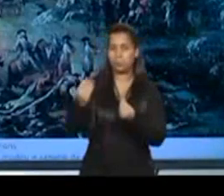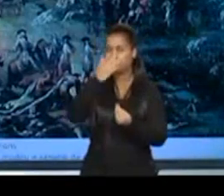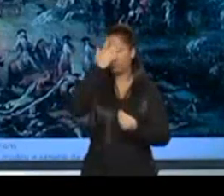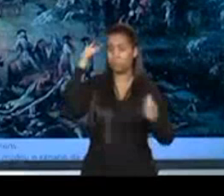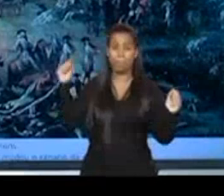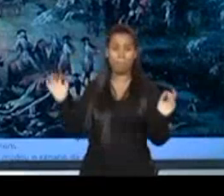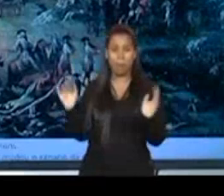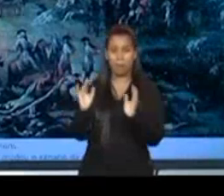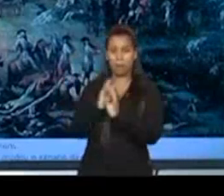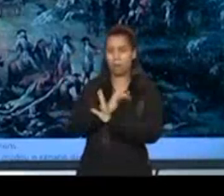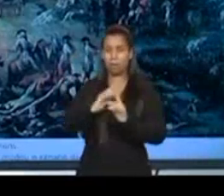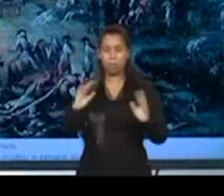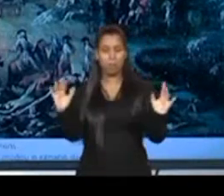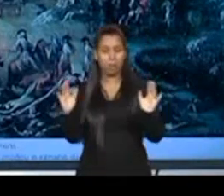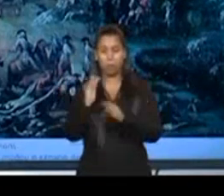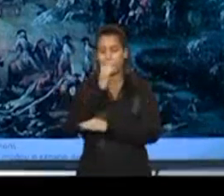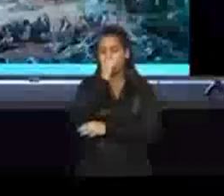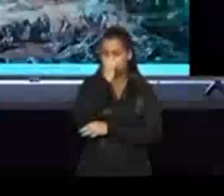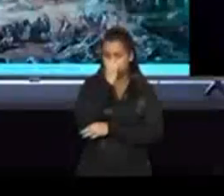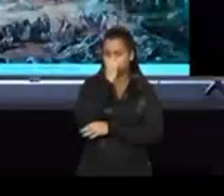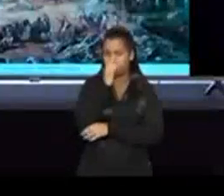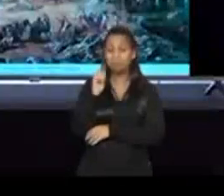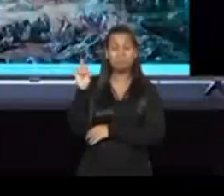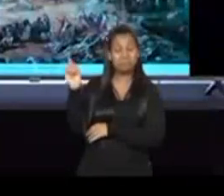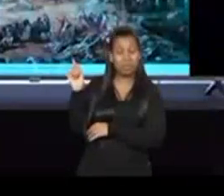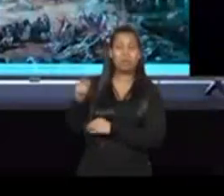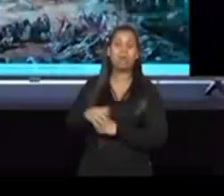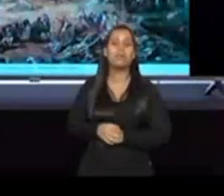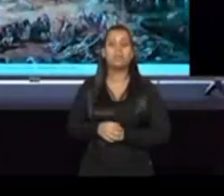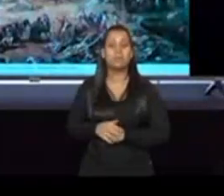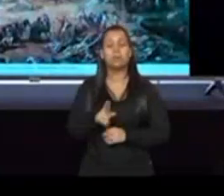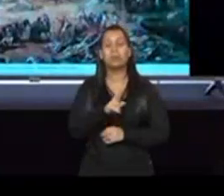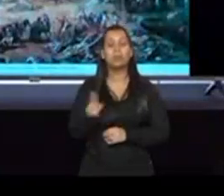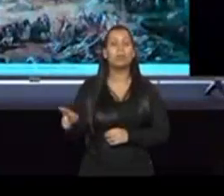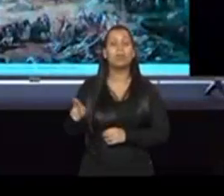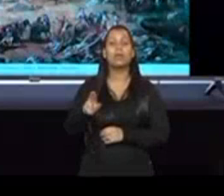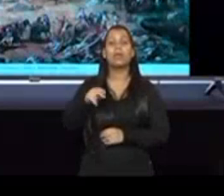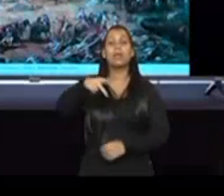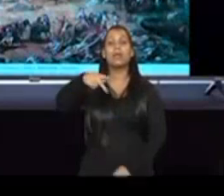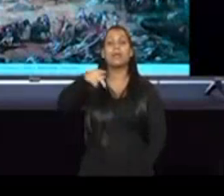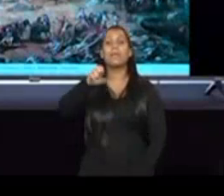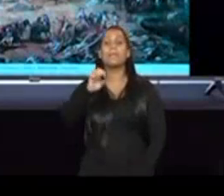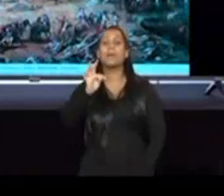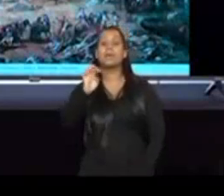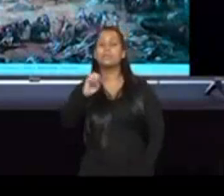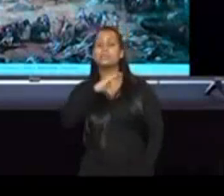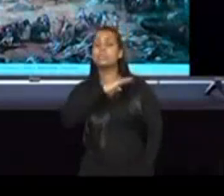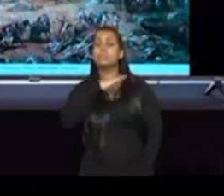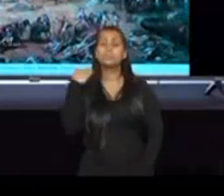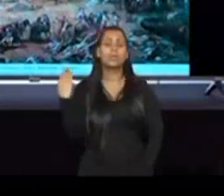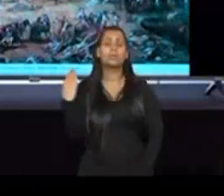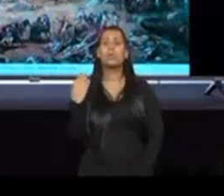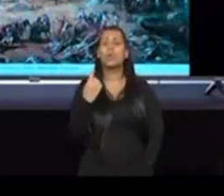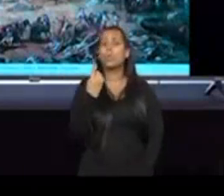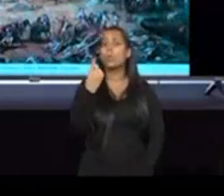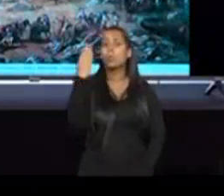muita aglomeração de pessoas ali. Essa peste negra, que na verdade é chamada peste bubônica, ela matou cerca de um